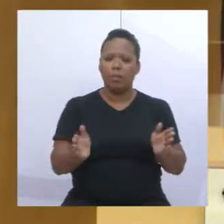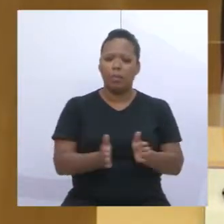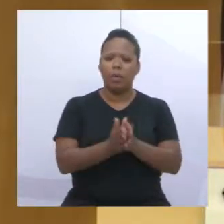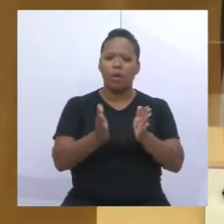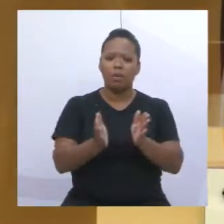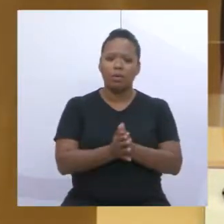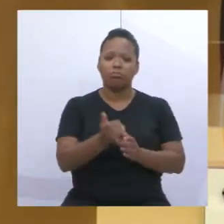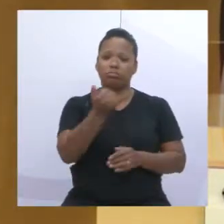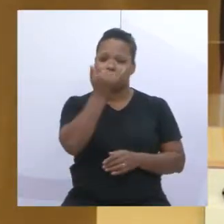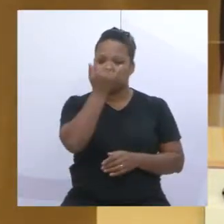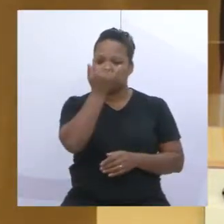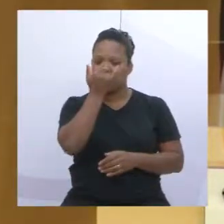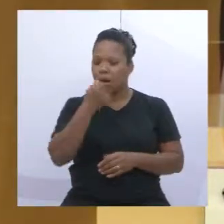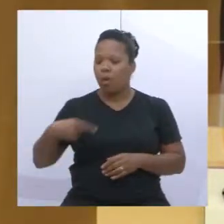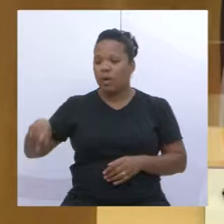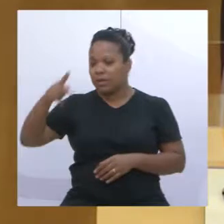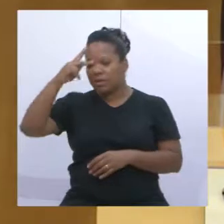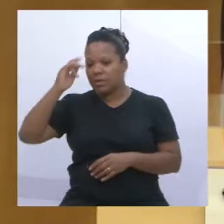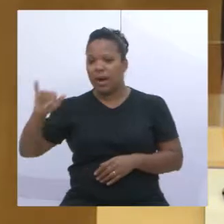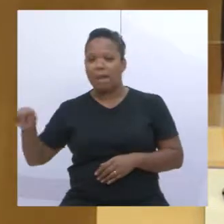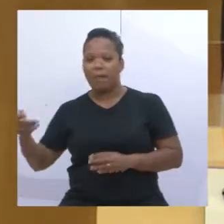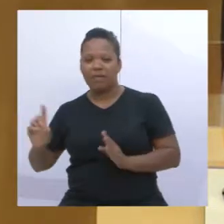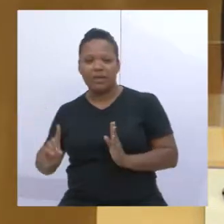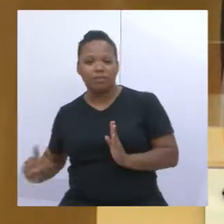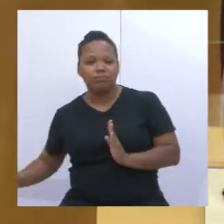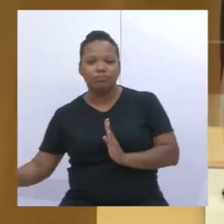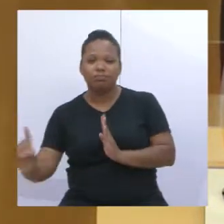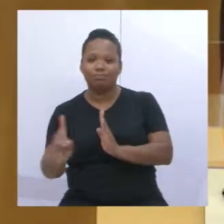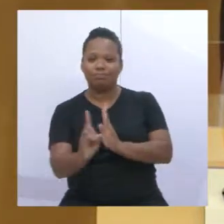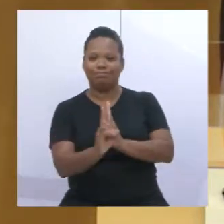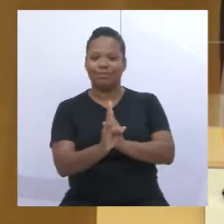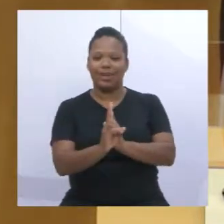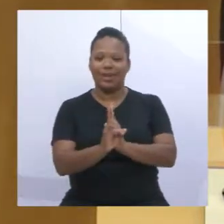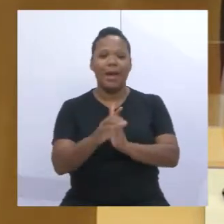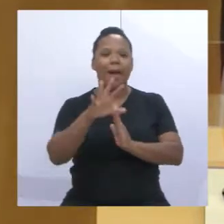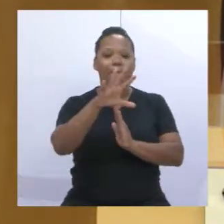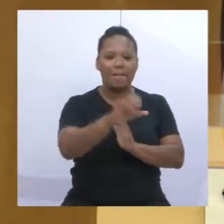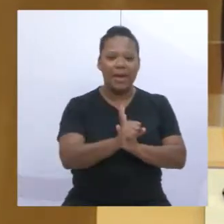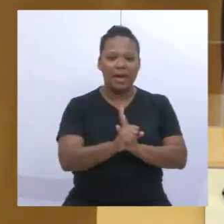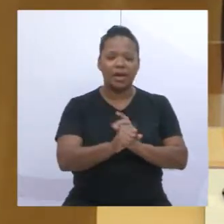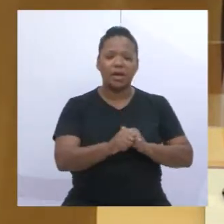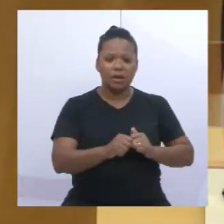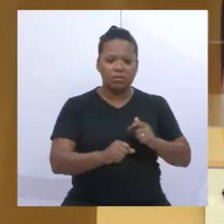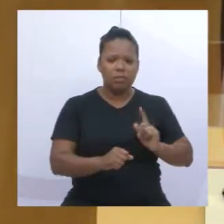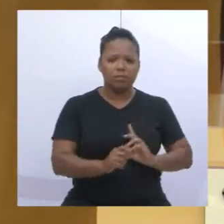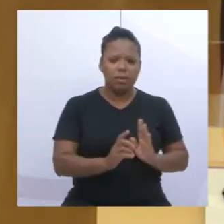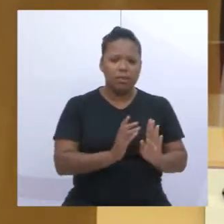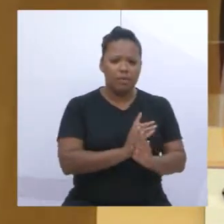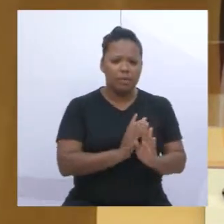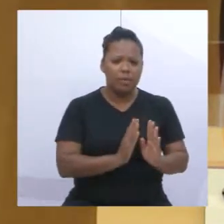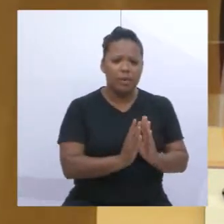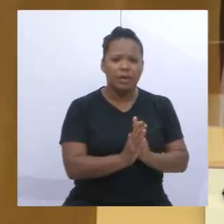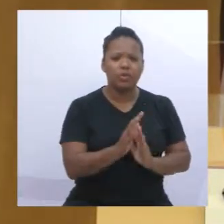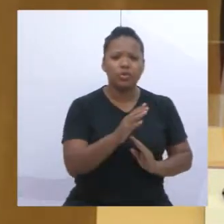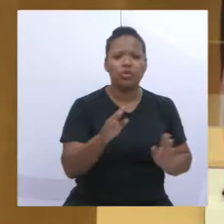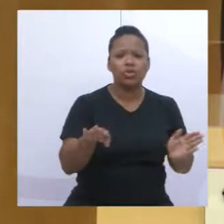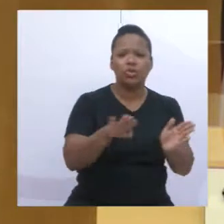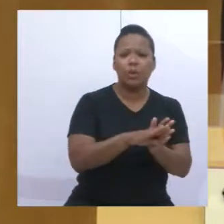pobre, que depende do SUS e não tem como realmente comprar os remédios que tanto